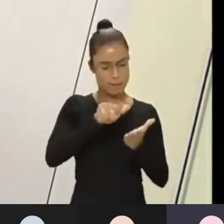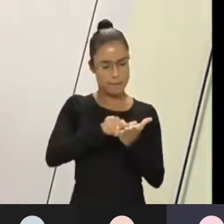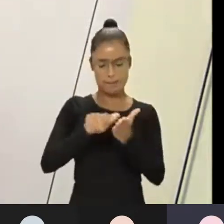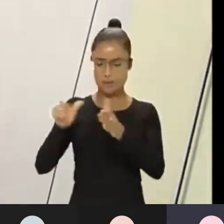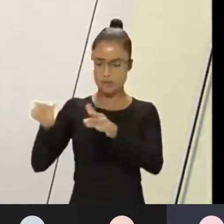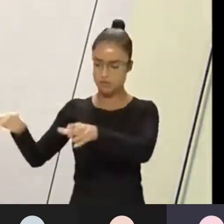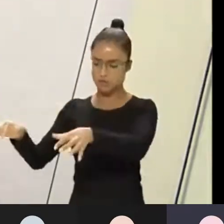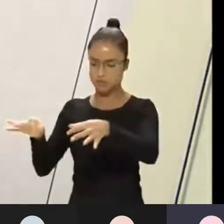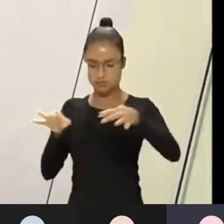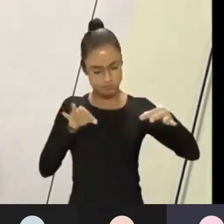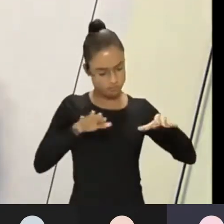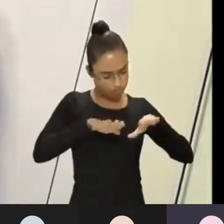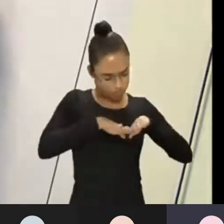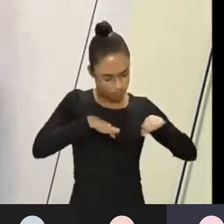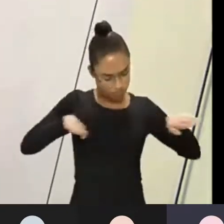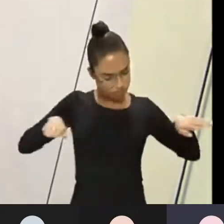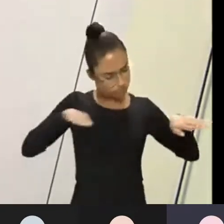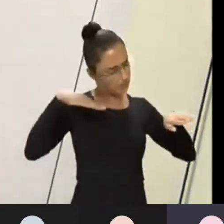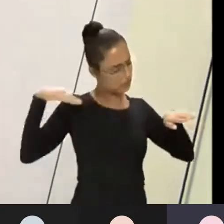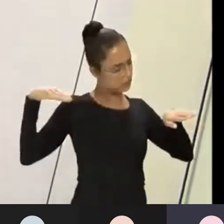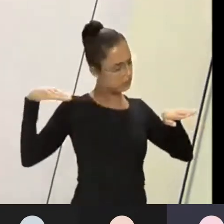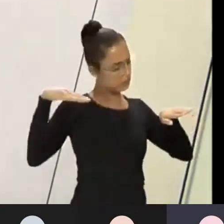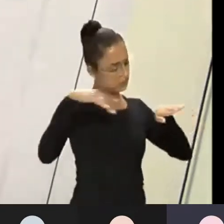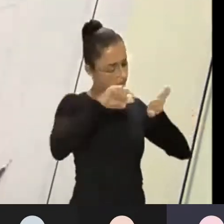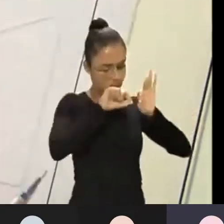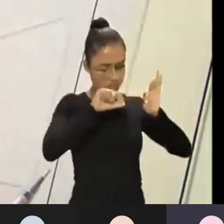eixo vertical de referência,